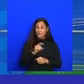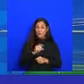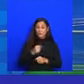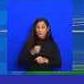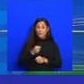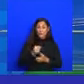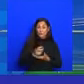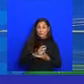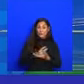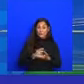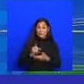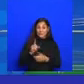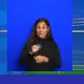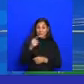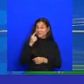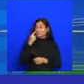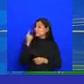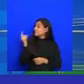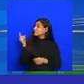quina